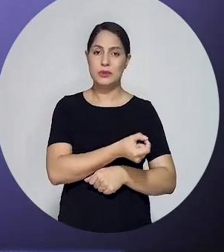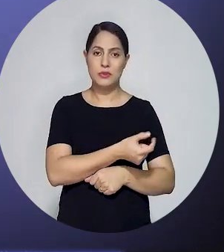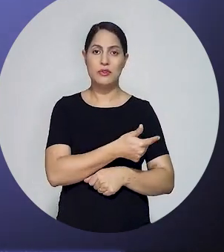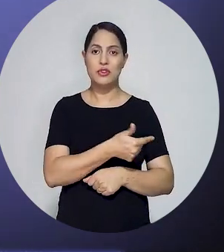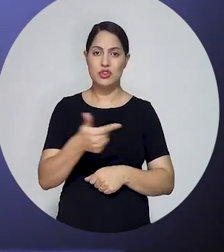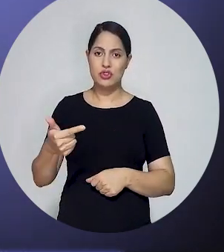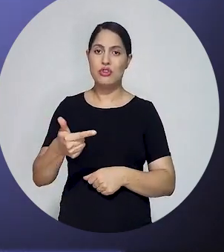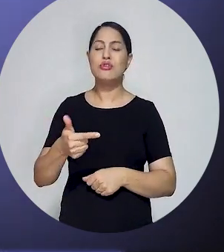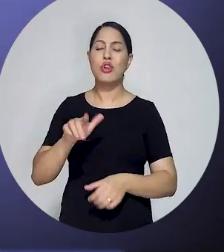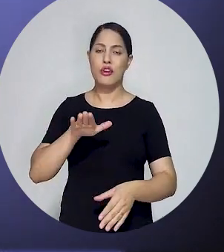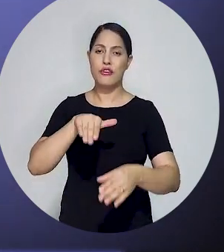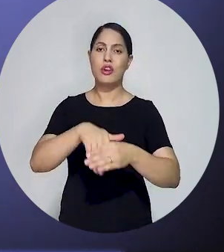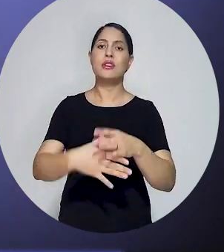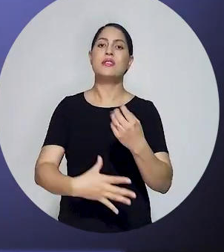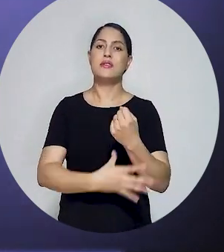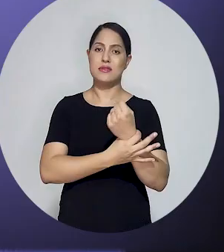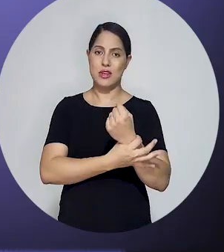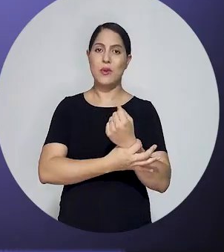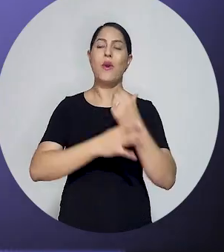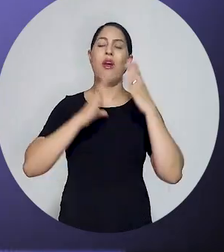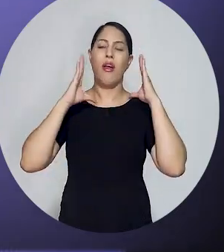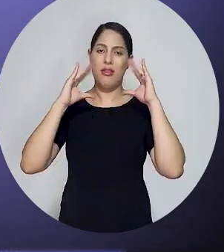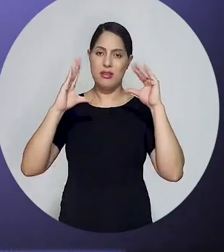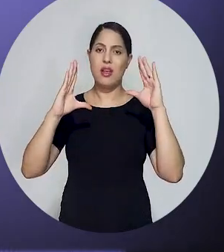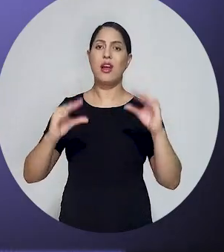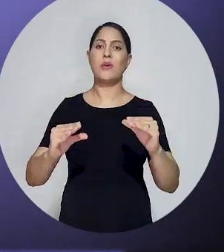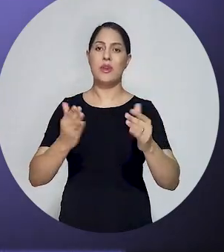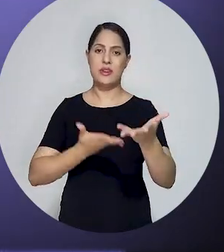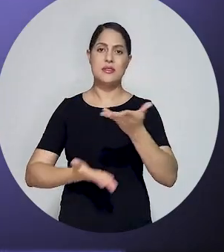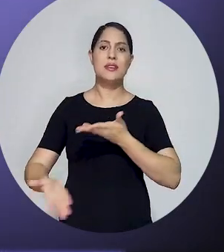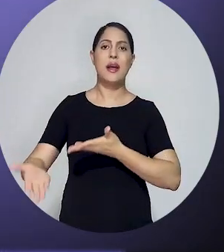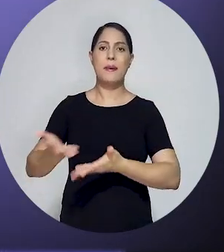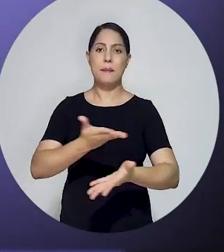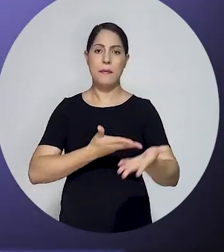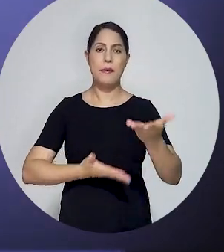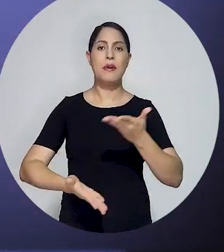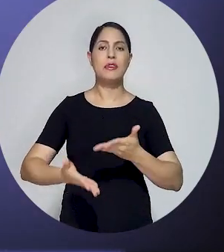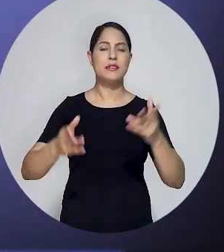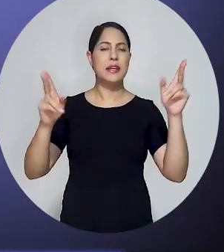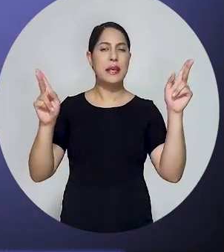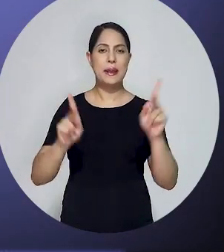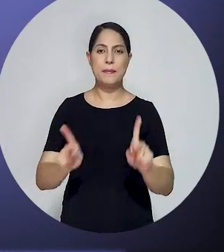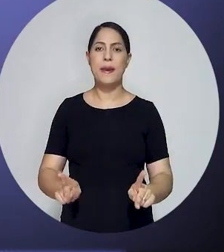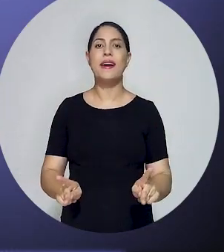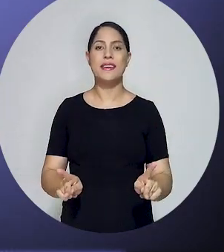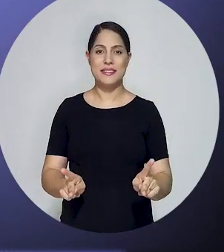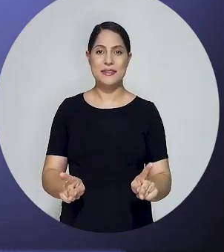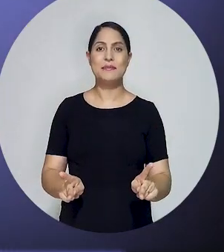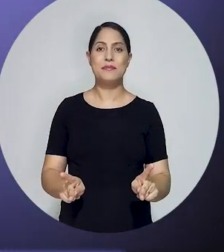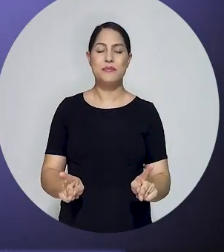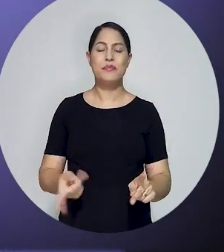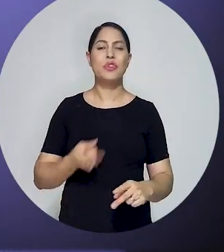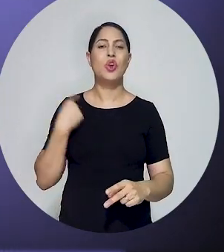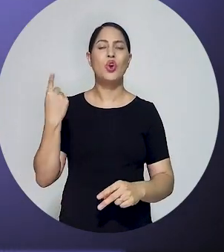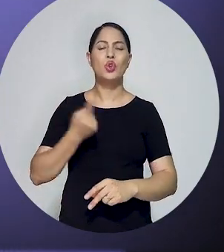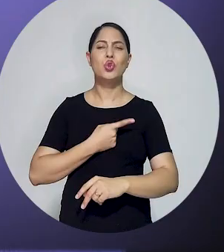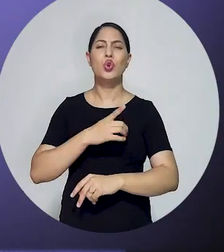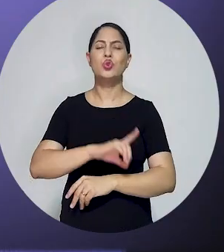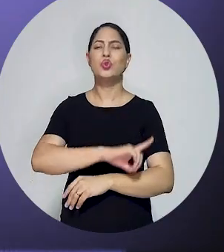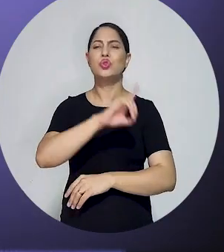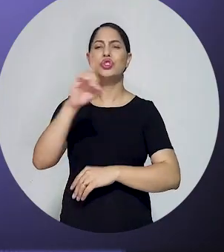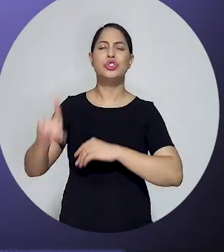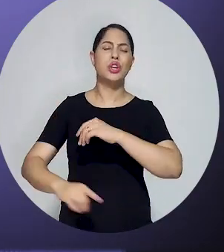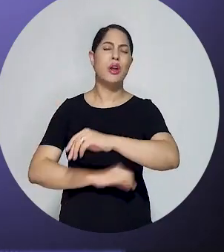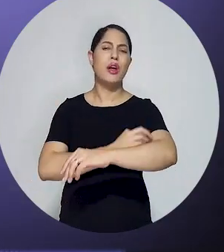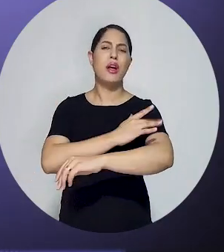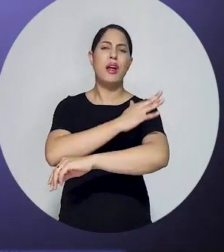gerais de 2022 eleições seguras, tranquilas, harmônicas, com paz. Nós